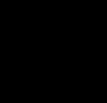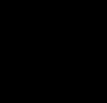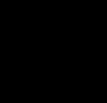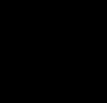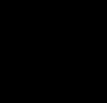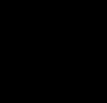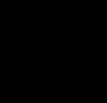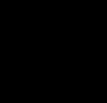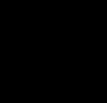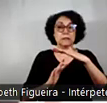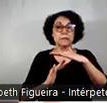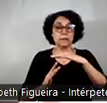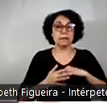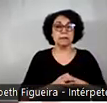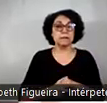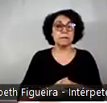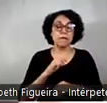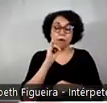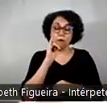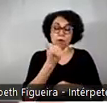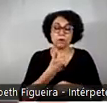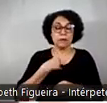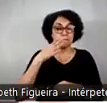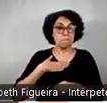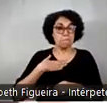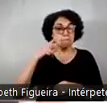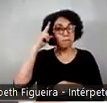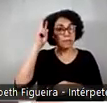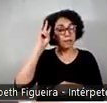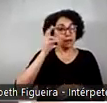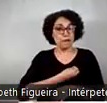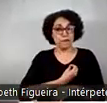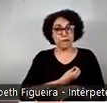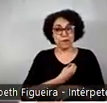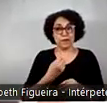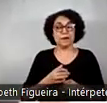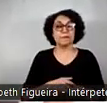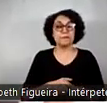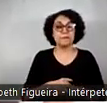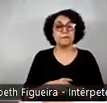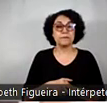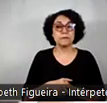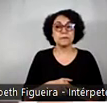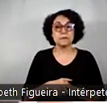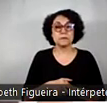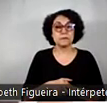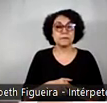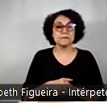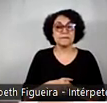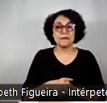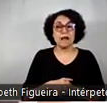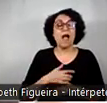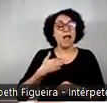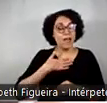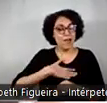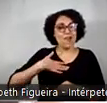vocês, né, contando um pouquinho de mim, né, um pouquinho da minha história de vida, que isso se interla. Eu gosto de falar um pouco